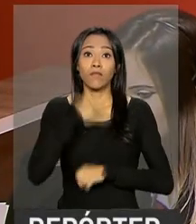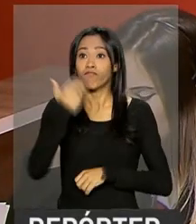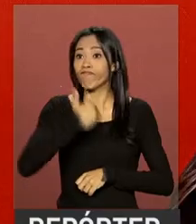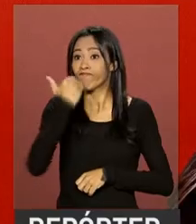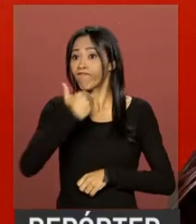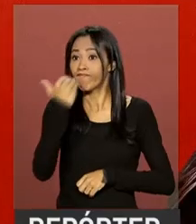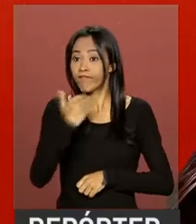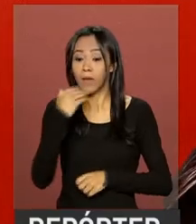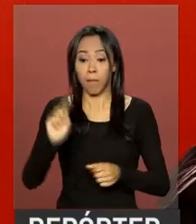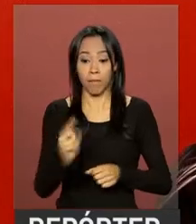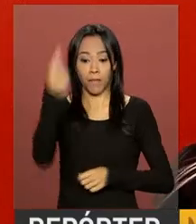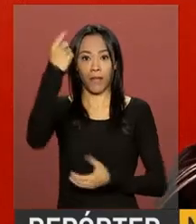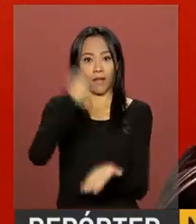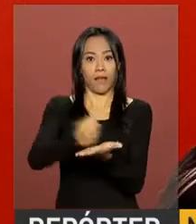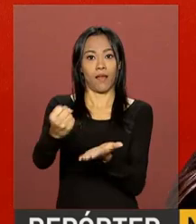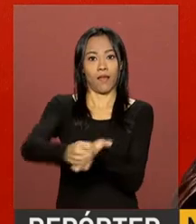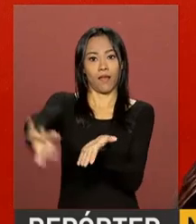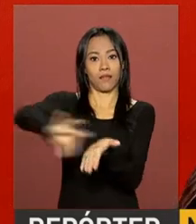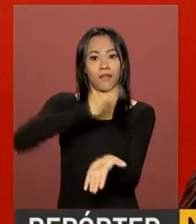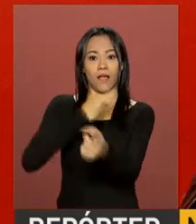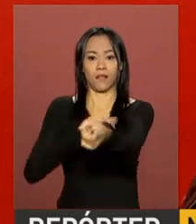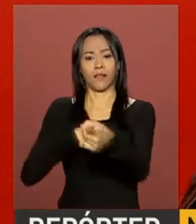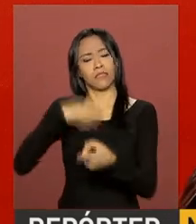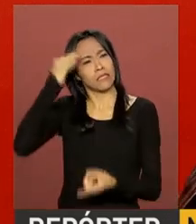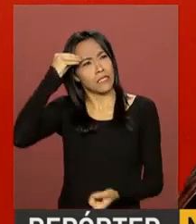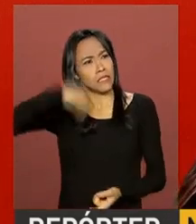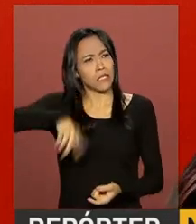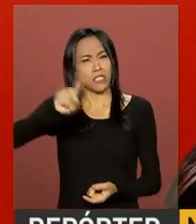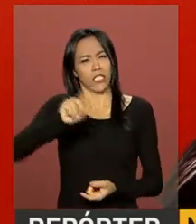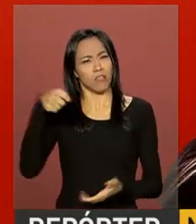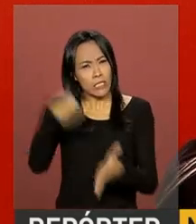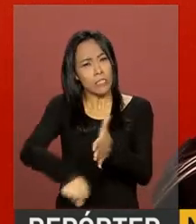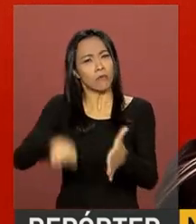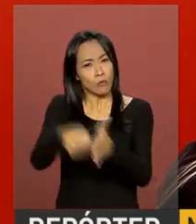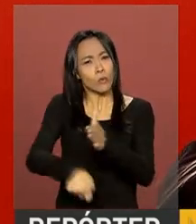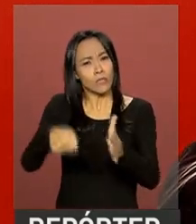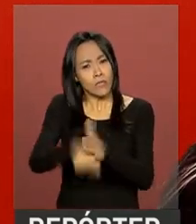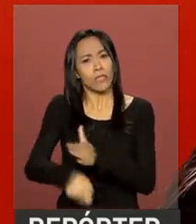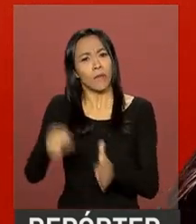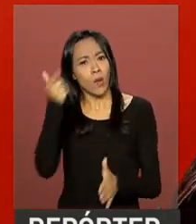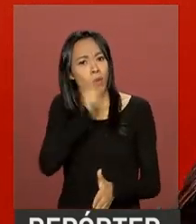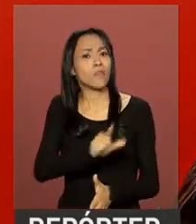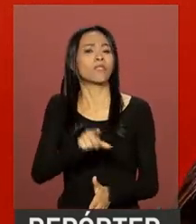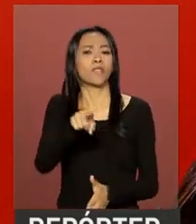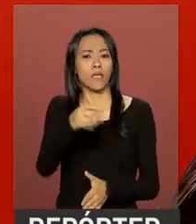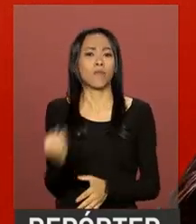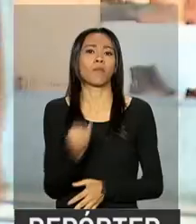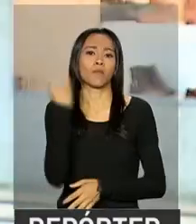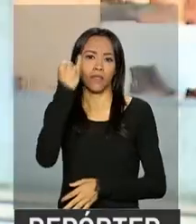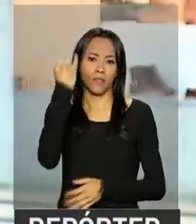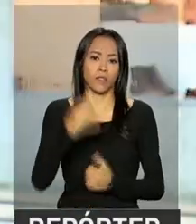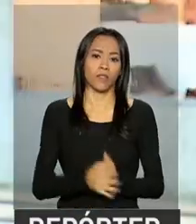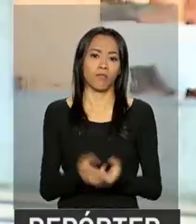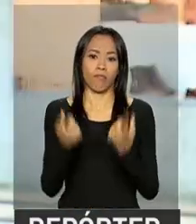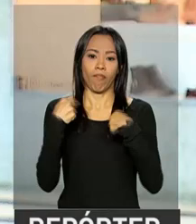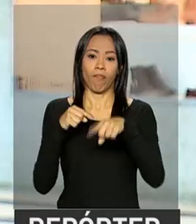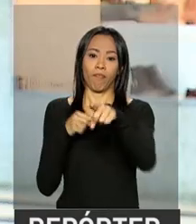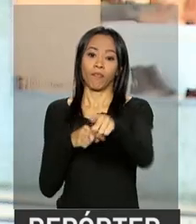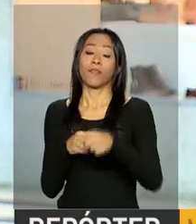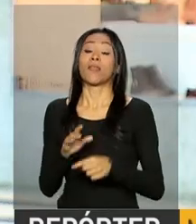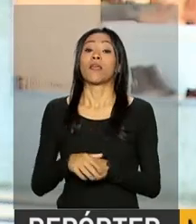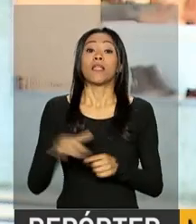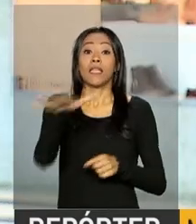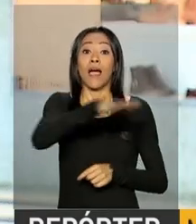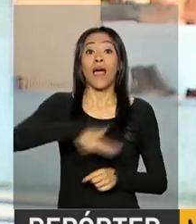assinada não pode desistir tem que insistir sempre correr atrás né que é importante em relação ao